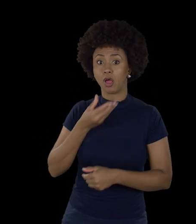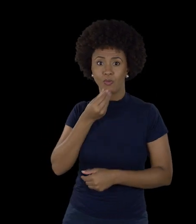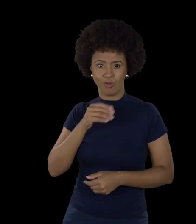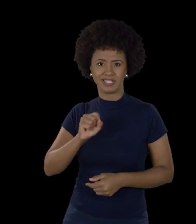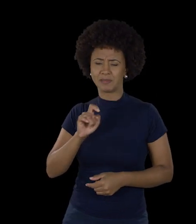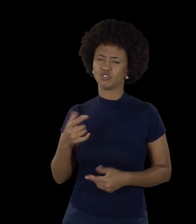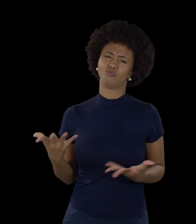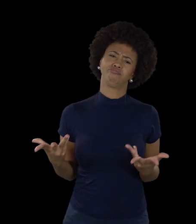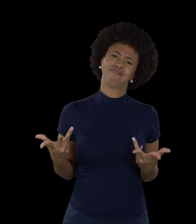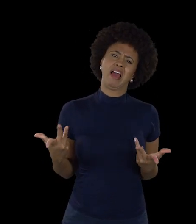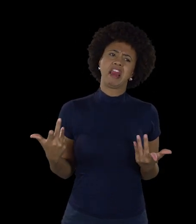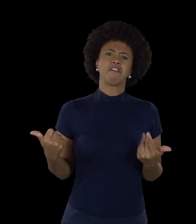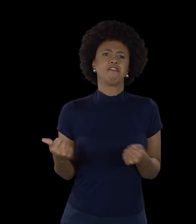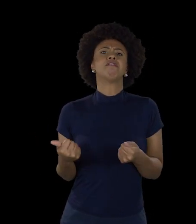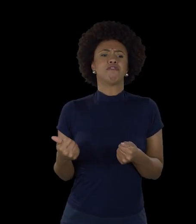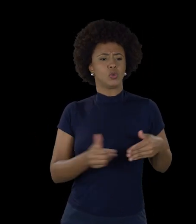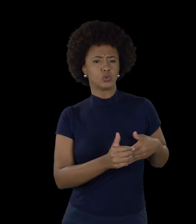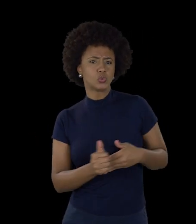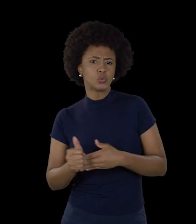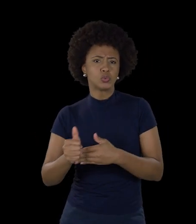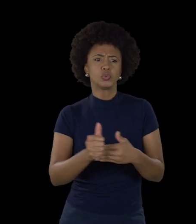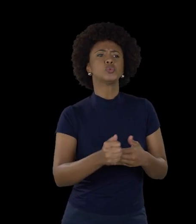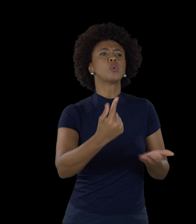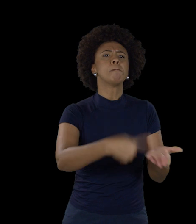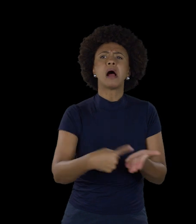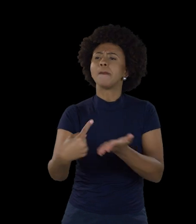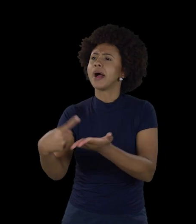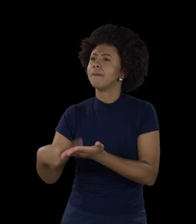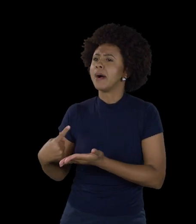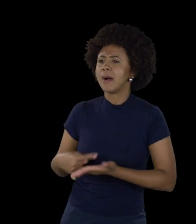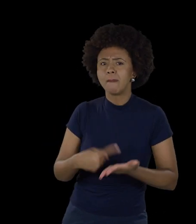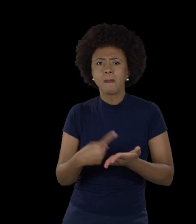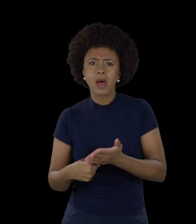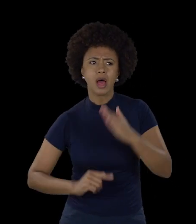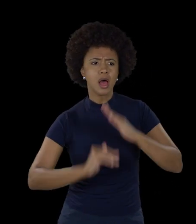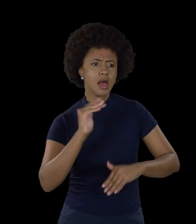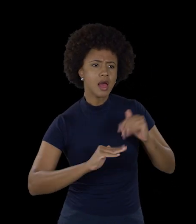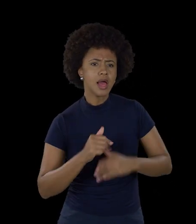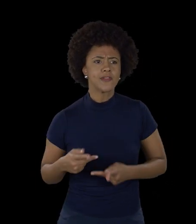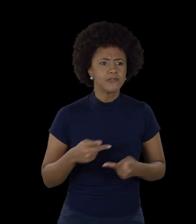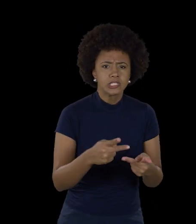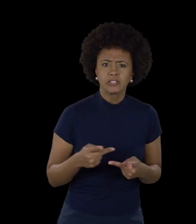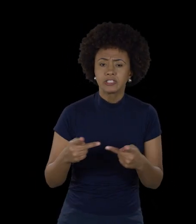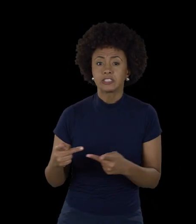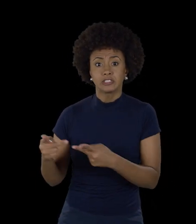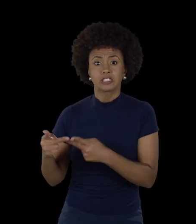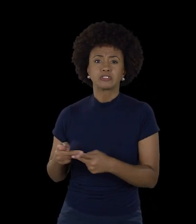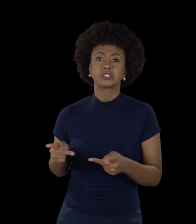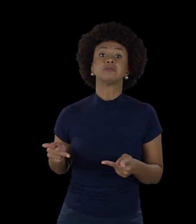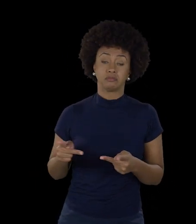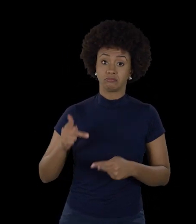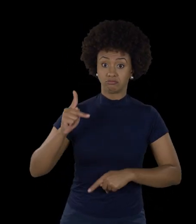maestria todo o trabalho de agendamento executivo, né, de visita às propriedades. E esse material que foi produzido